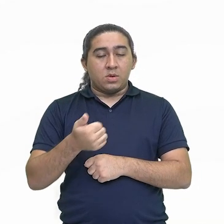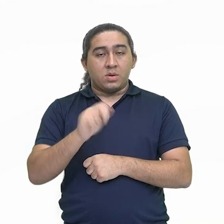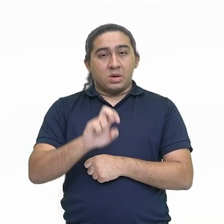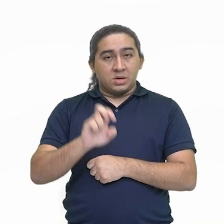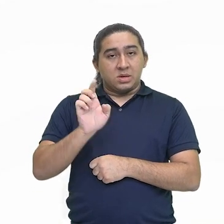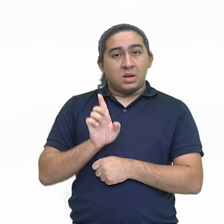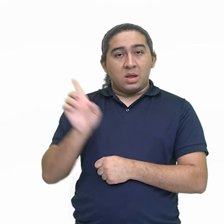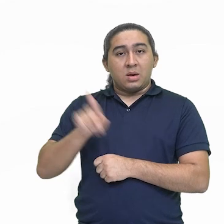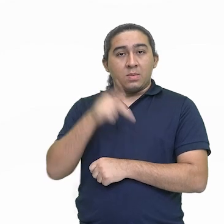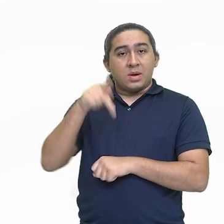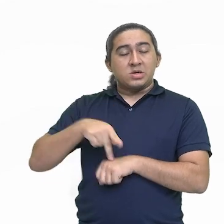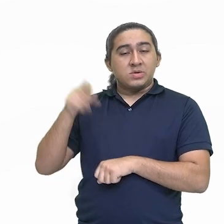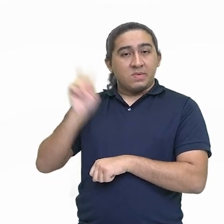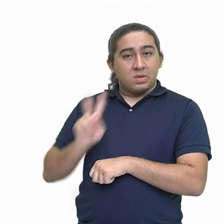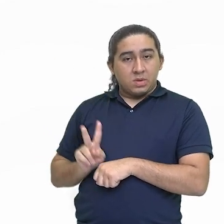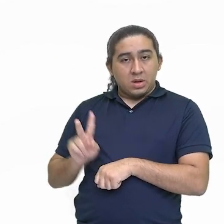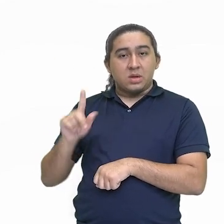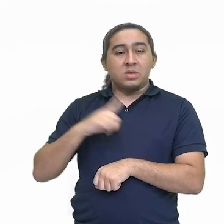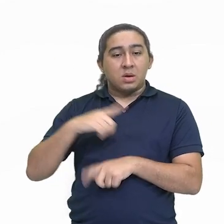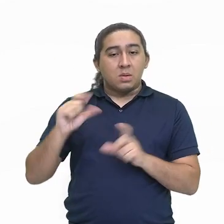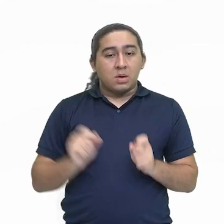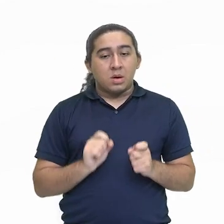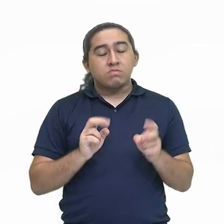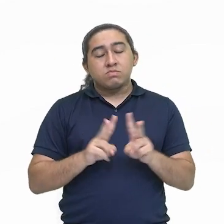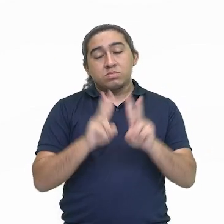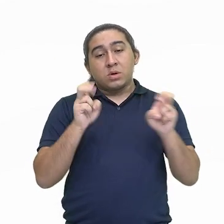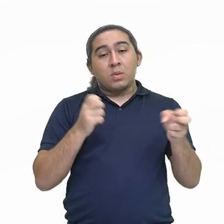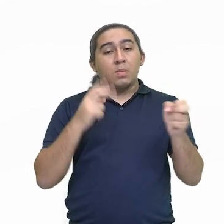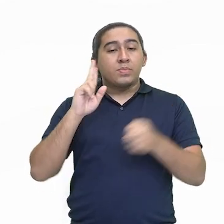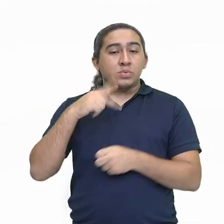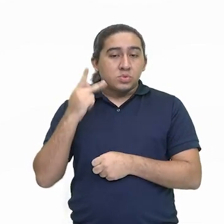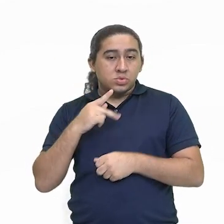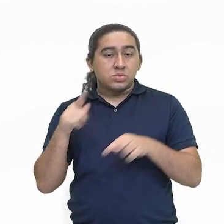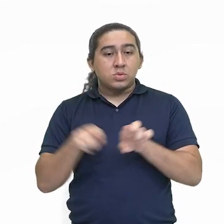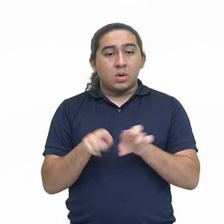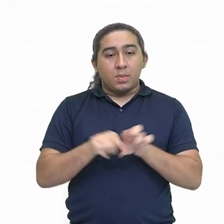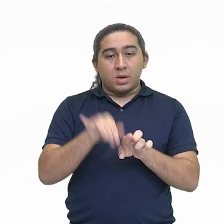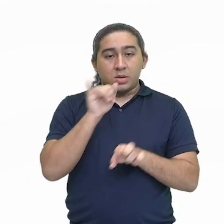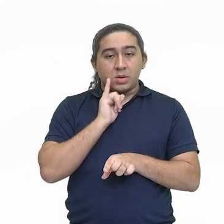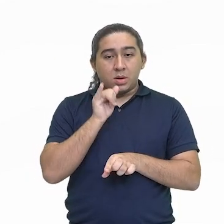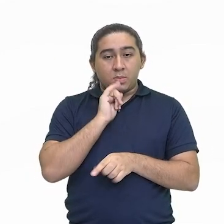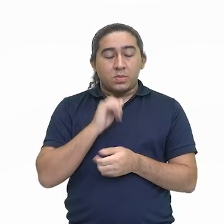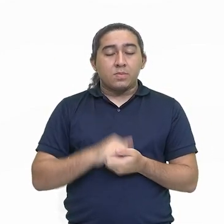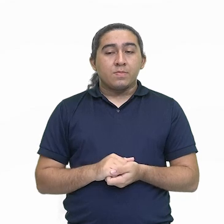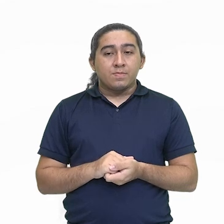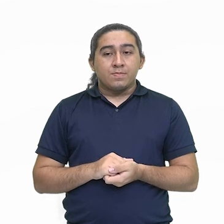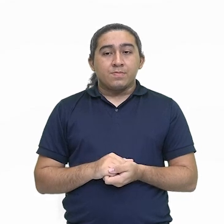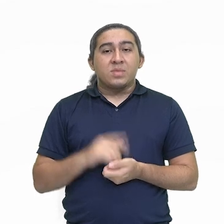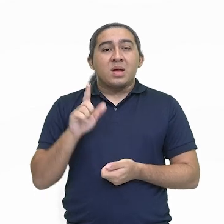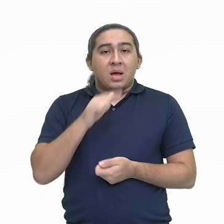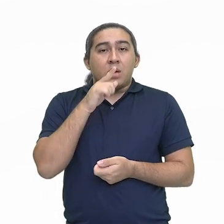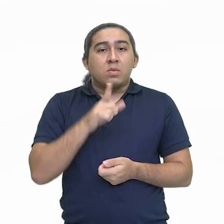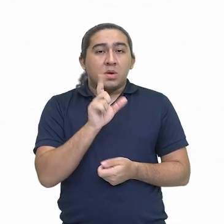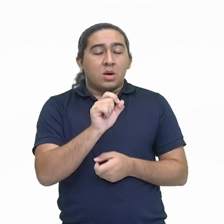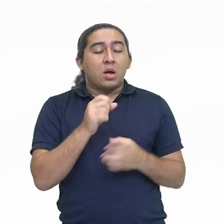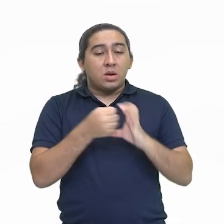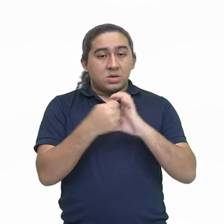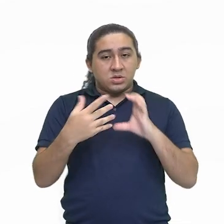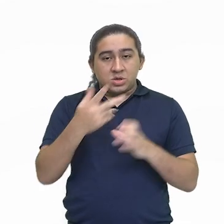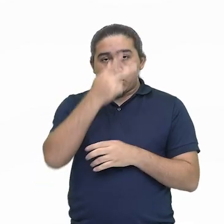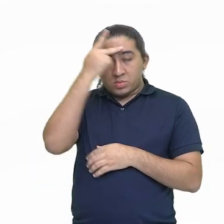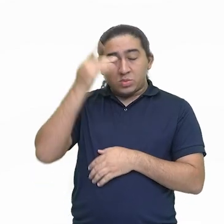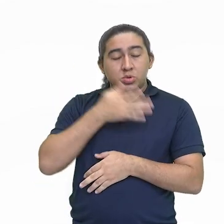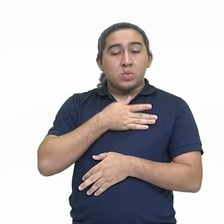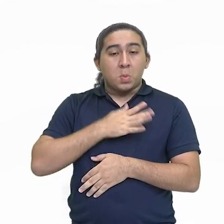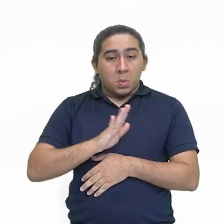Venezuela, por questões políticas também, como o fator repulsivo, né, ali do país da